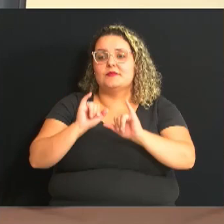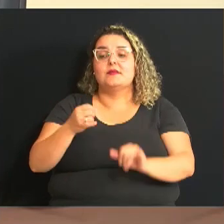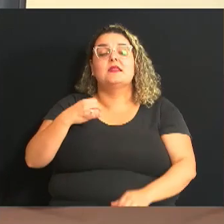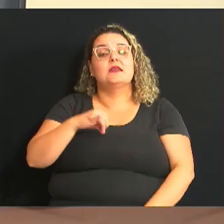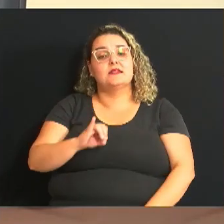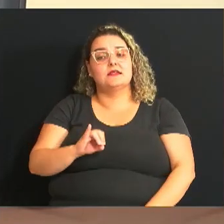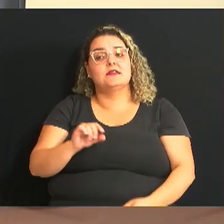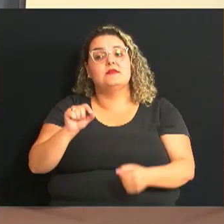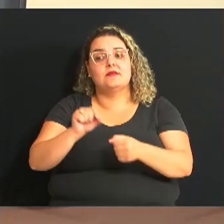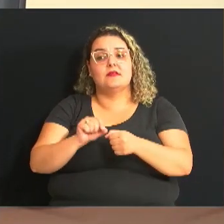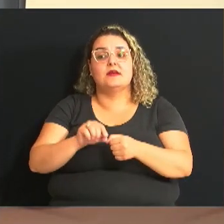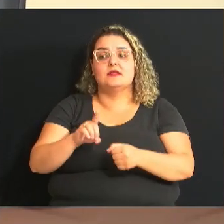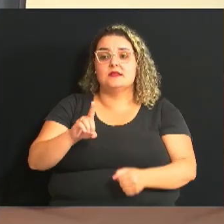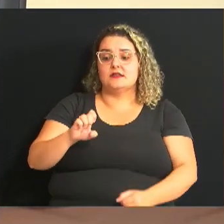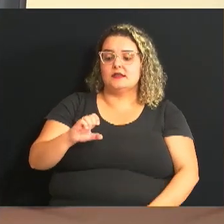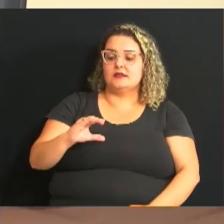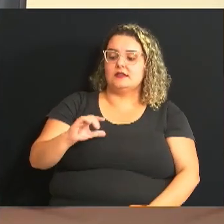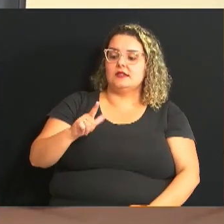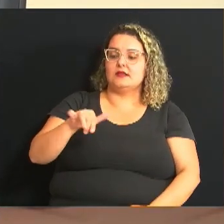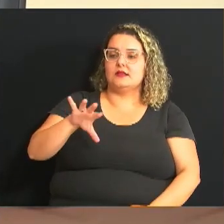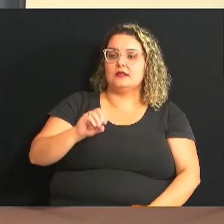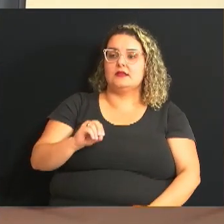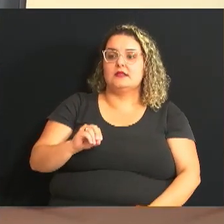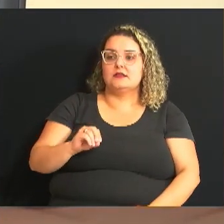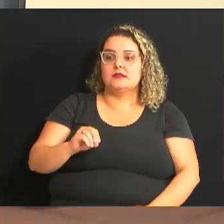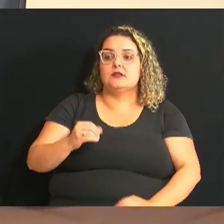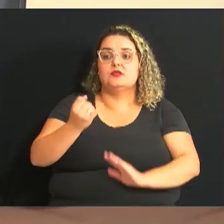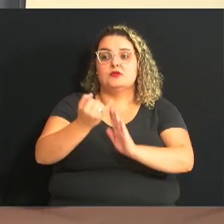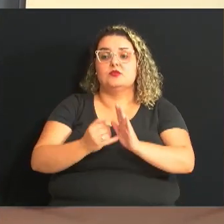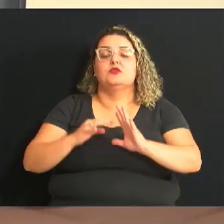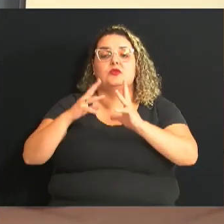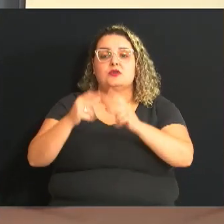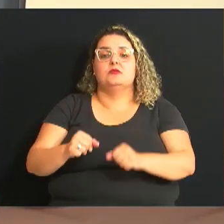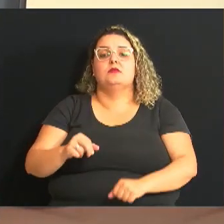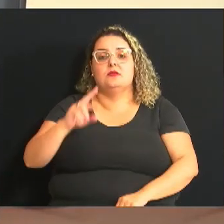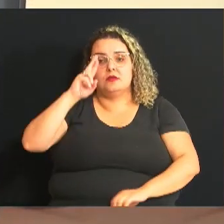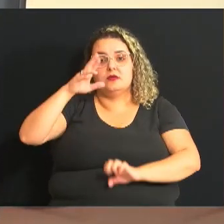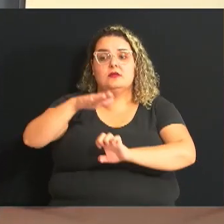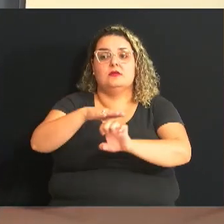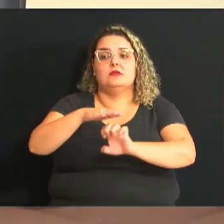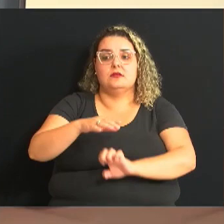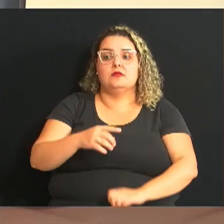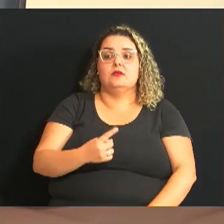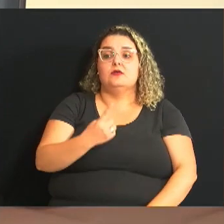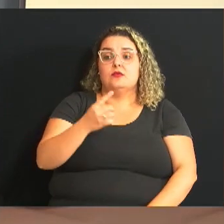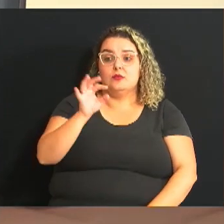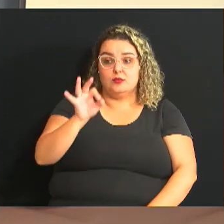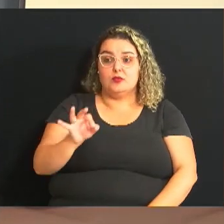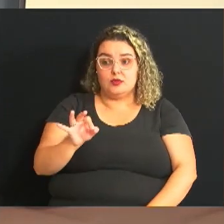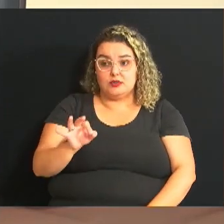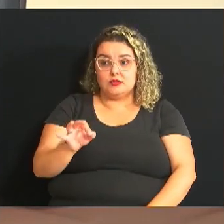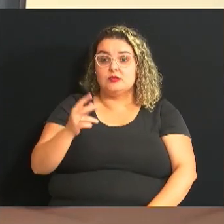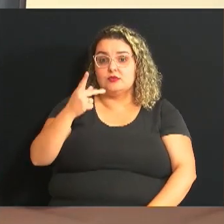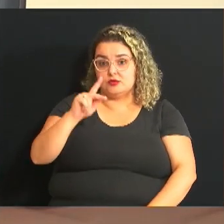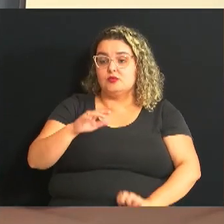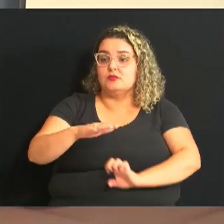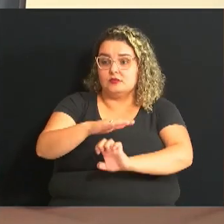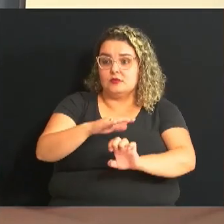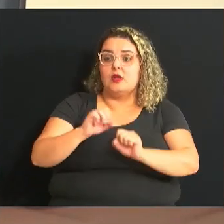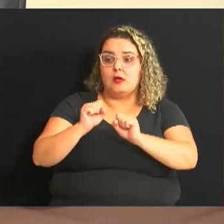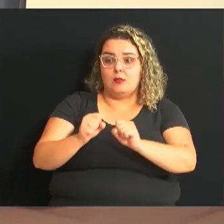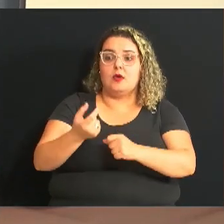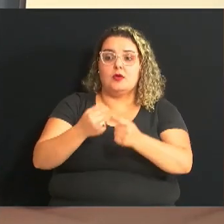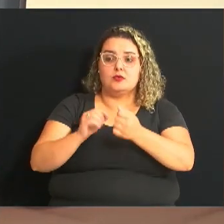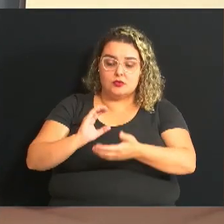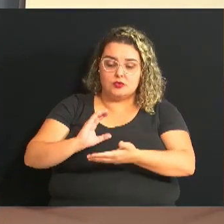faz a declaração de imposto completa, você é empresário em Campinas, pensa lá, ó, 1%, a sua empresa pode fazer essa